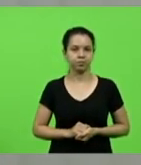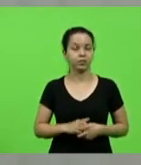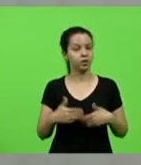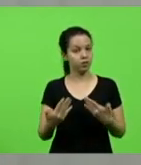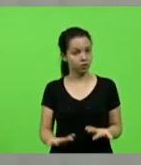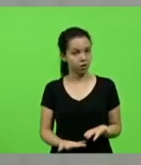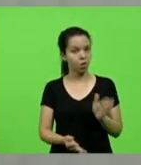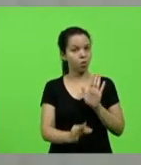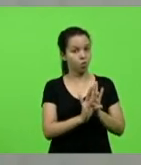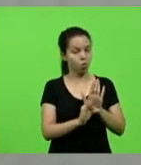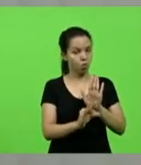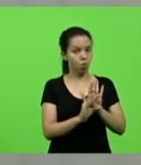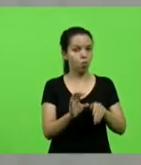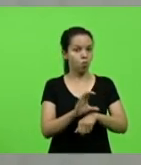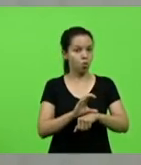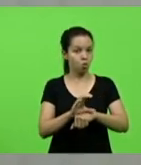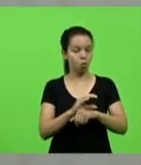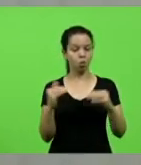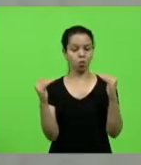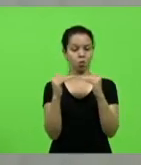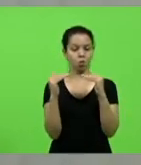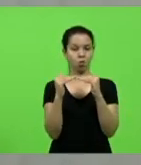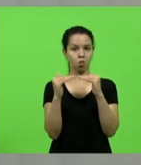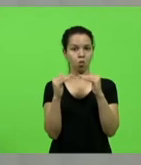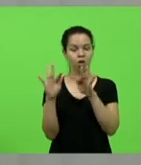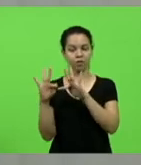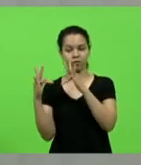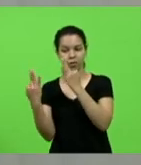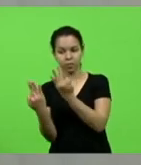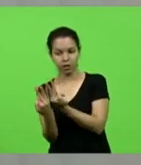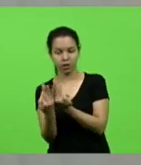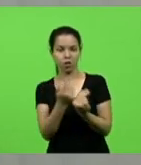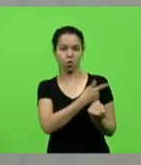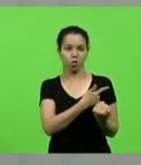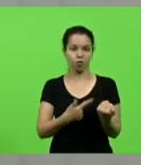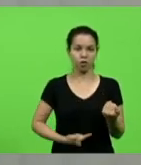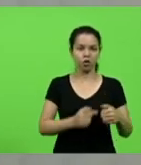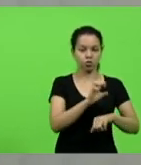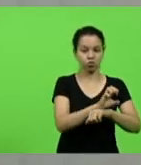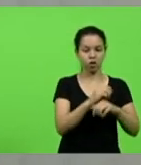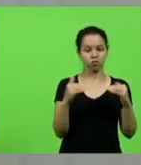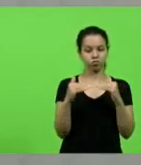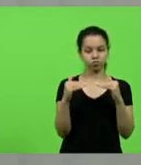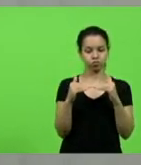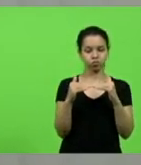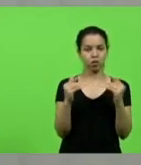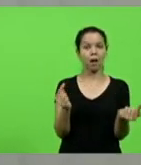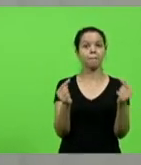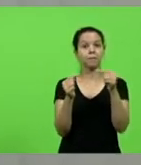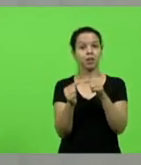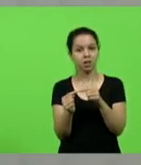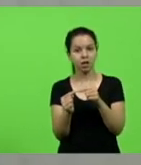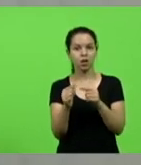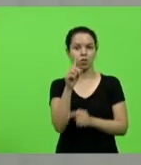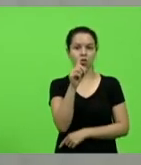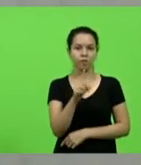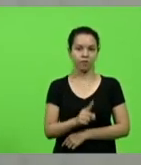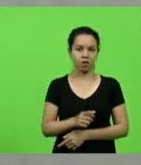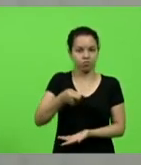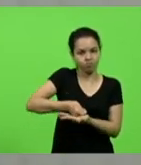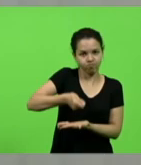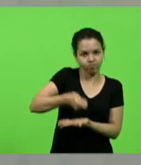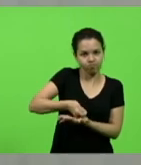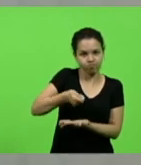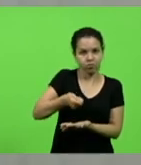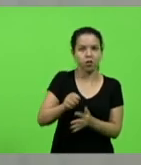coloca a família no mesmo patamar do Estado no que se refere ao dever com a educação, sendo a responsabilidade